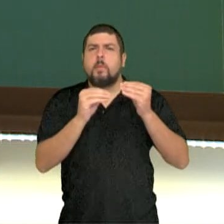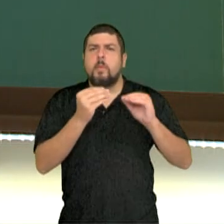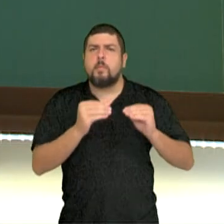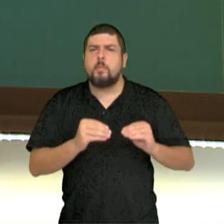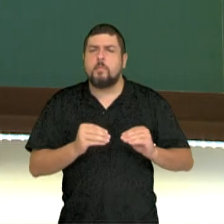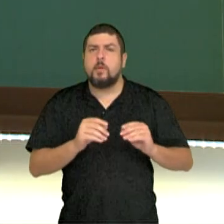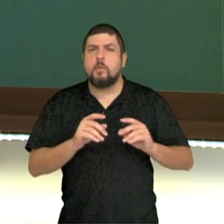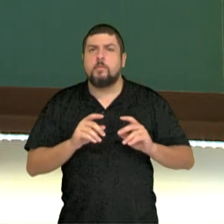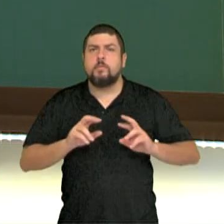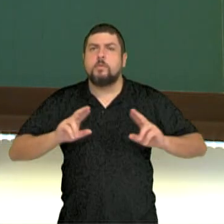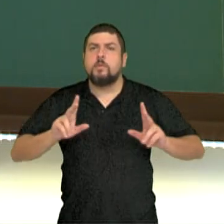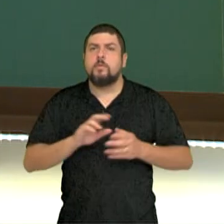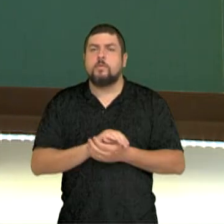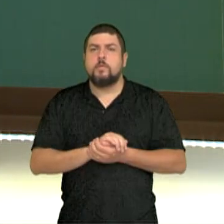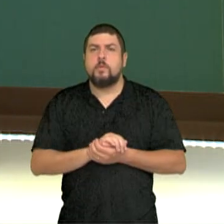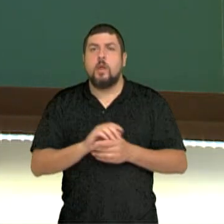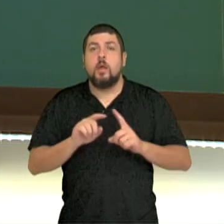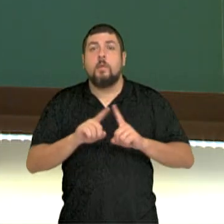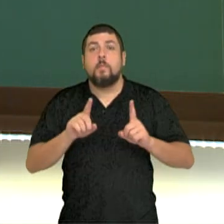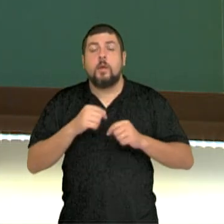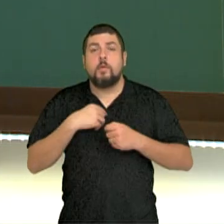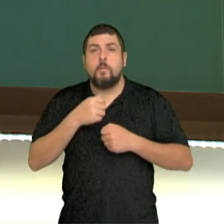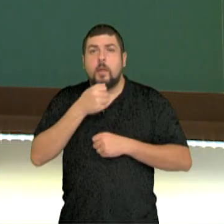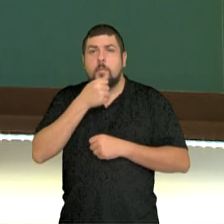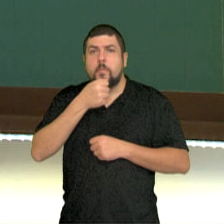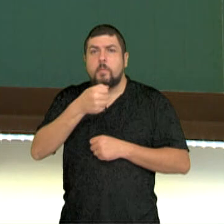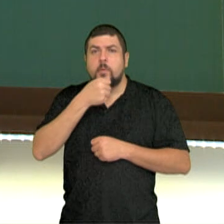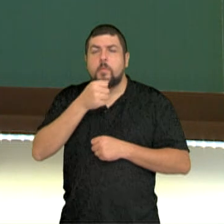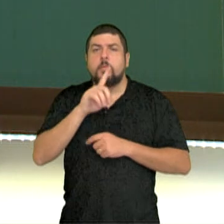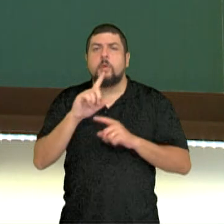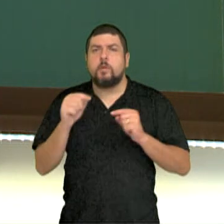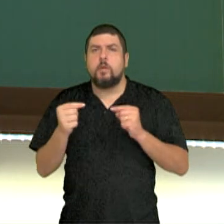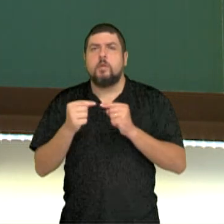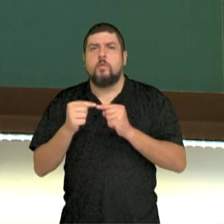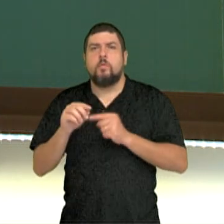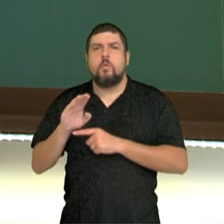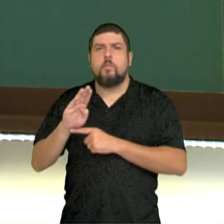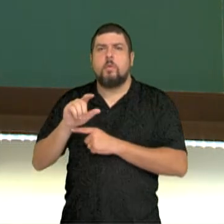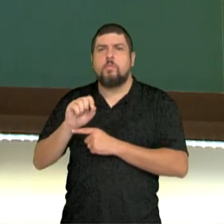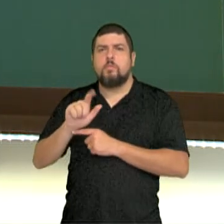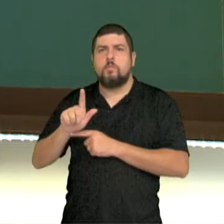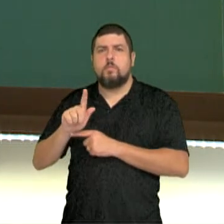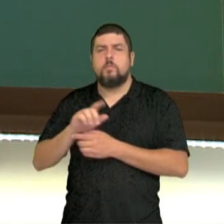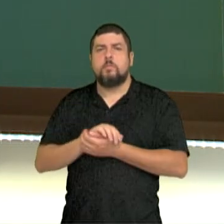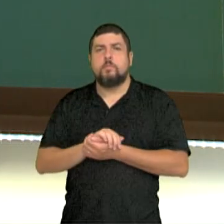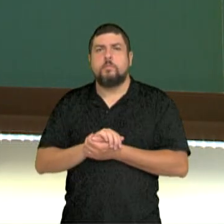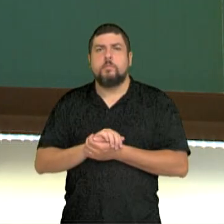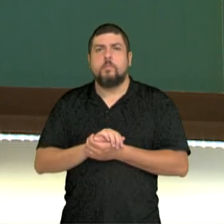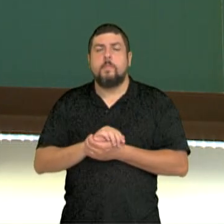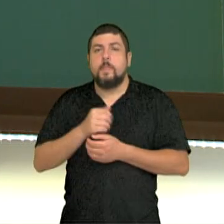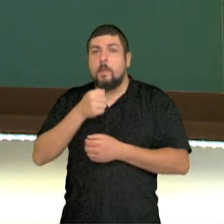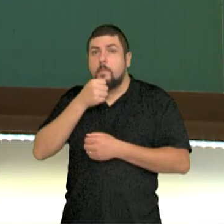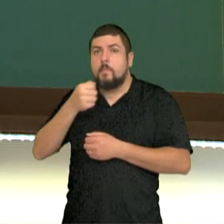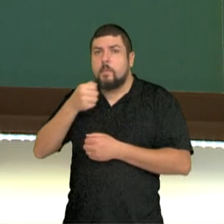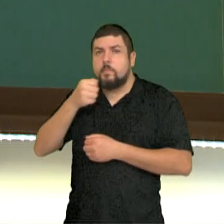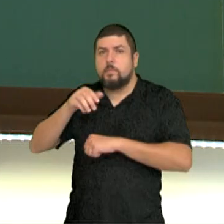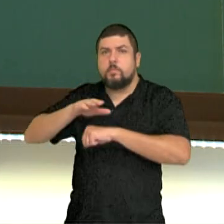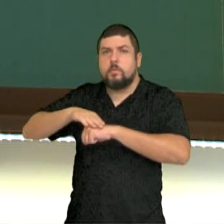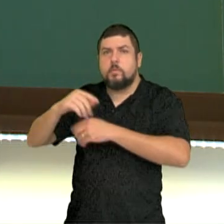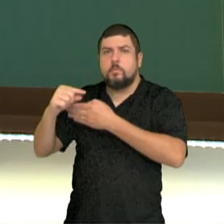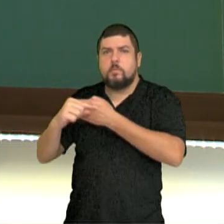No entanto, aqui, essa entrevista tem tudo a ver com esse blog. Então, ela está totalmente relacionada com o